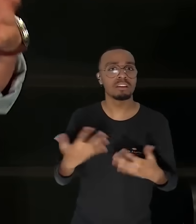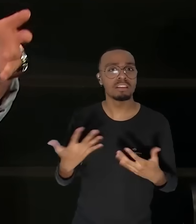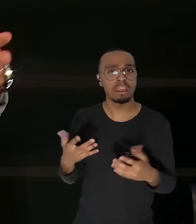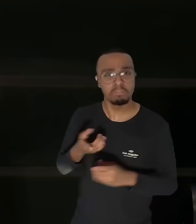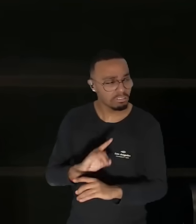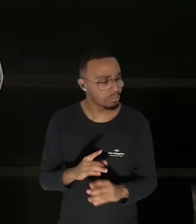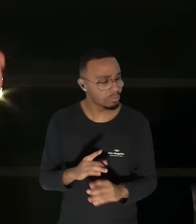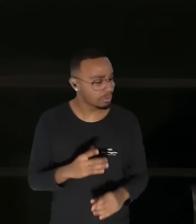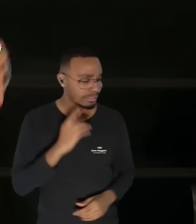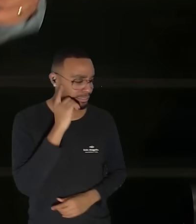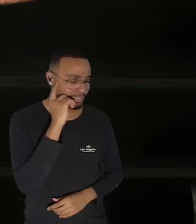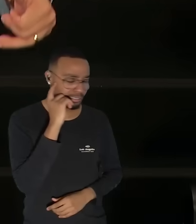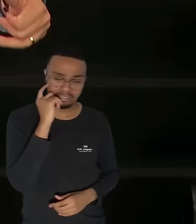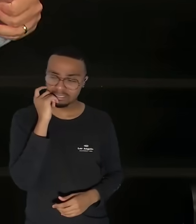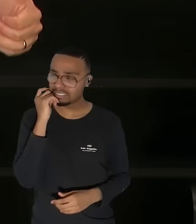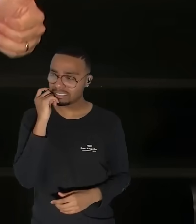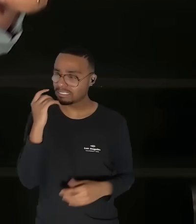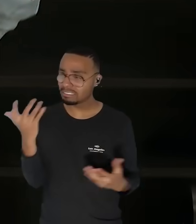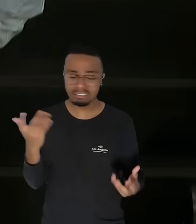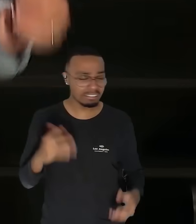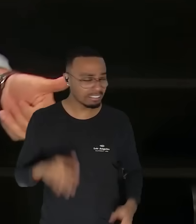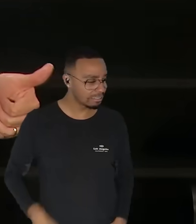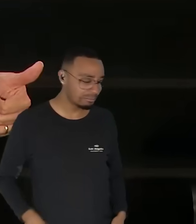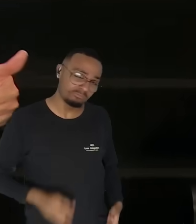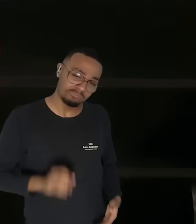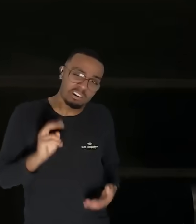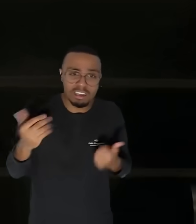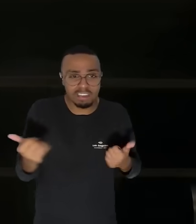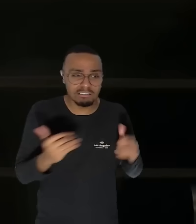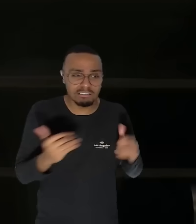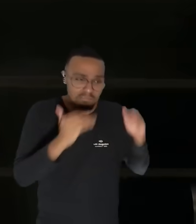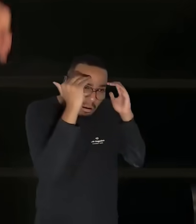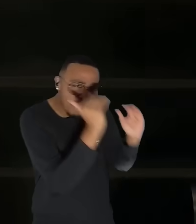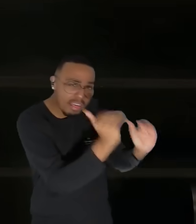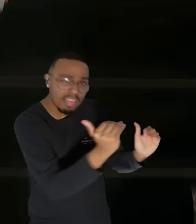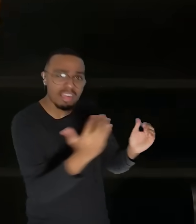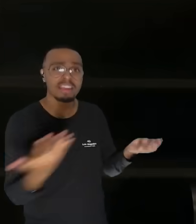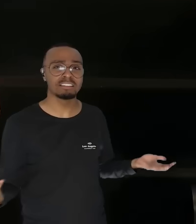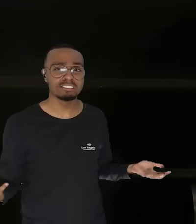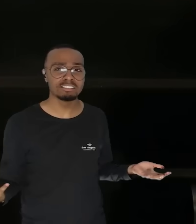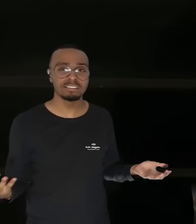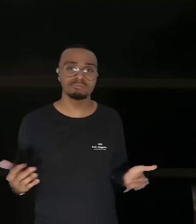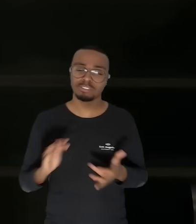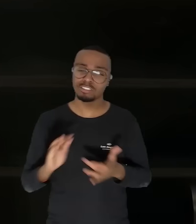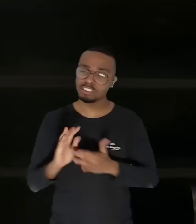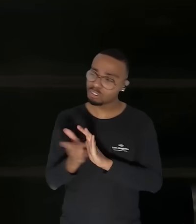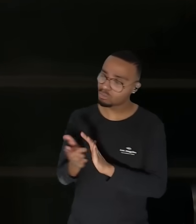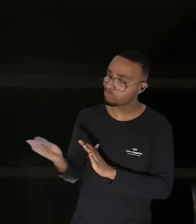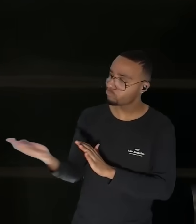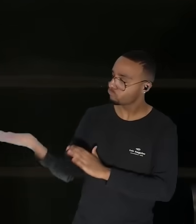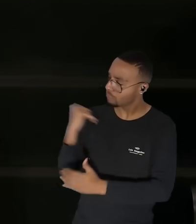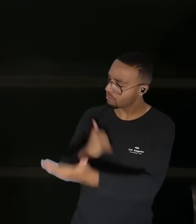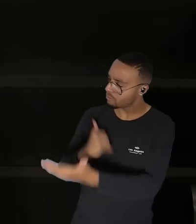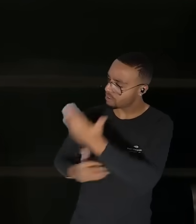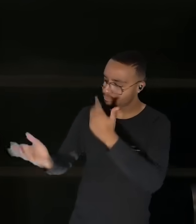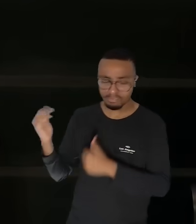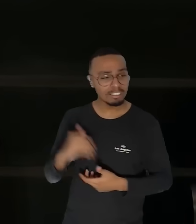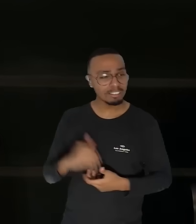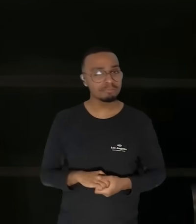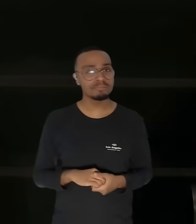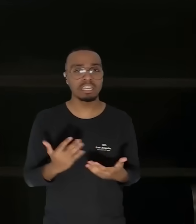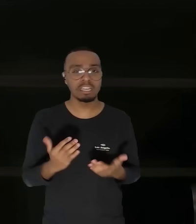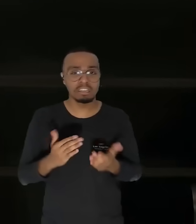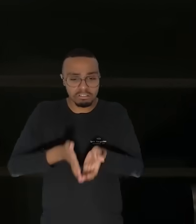cansado, exausto, mas beleza, o mestre disse, ele disse. E Jesus diz: nós vamos atravessar. Jesus entra no barco e vai dormir,